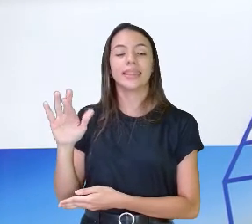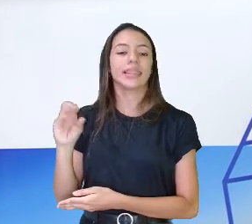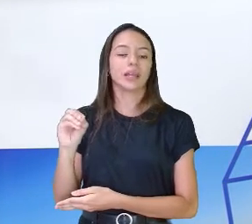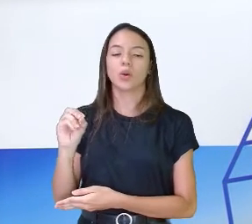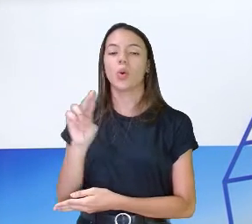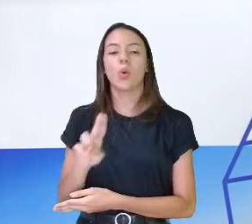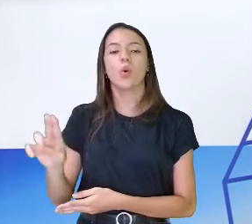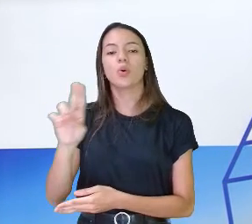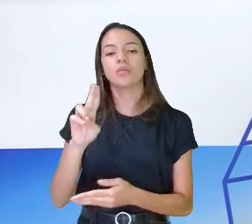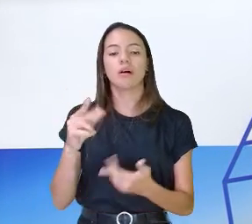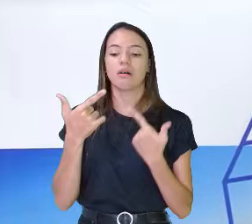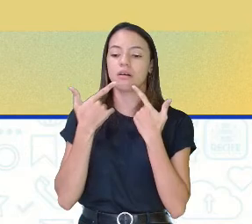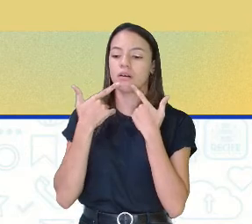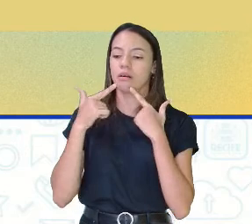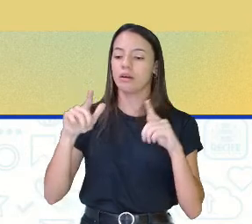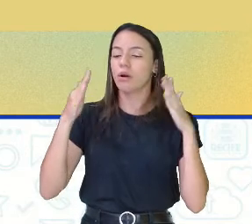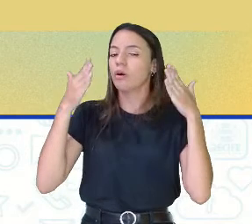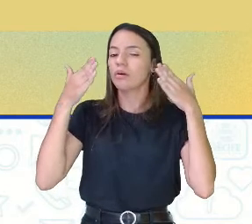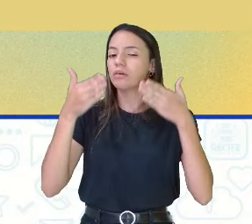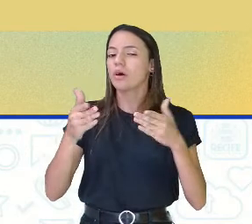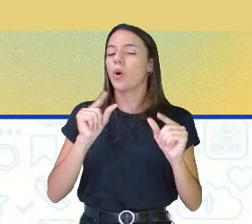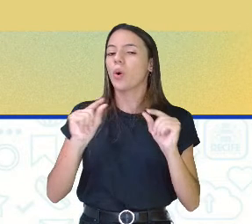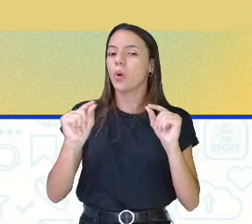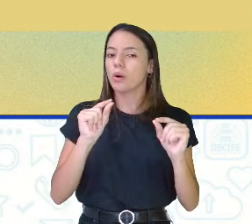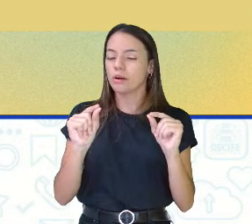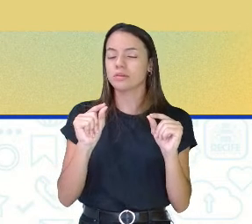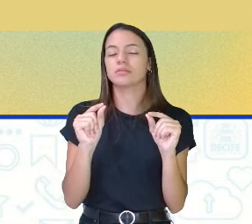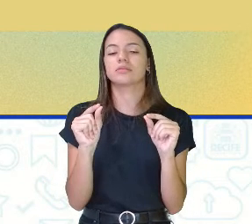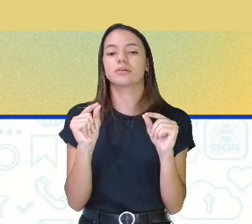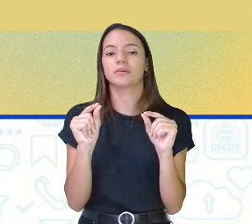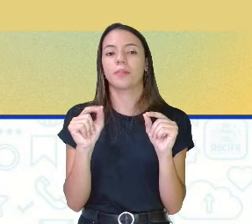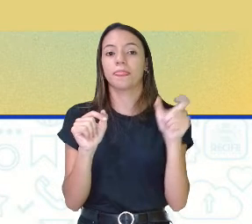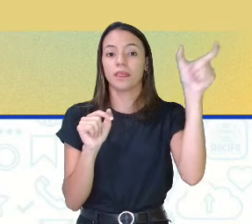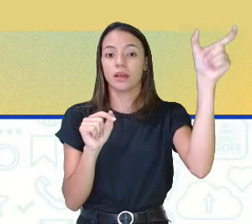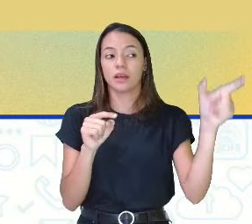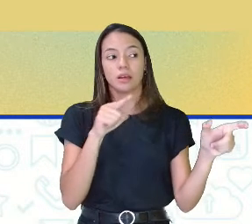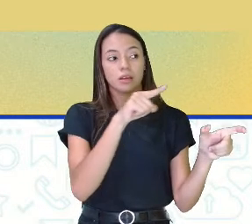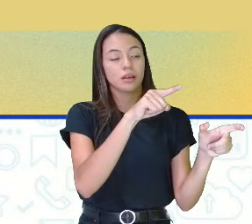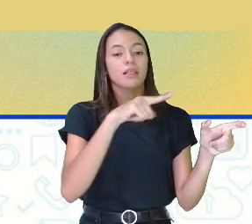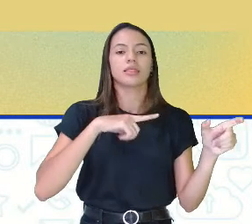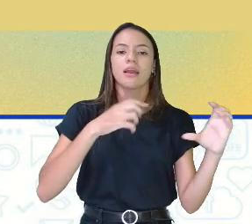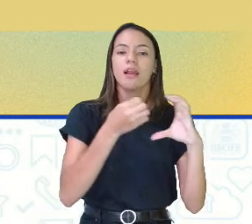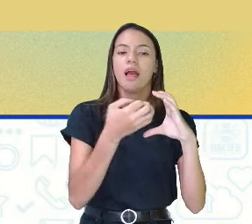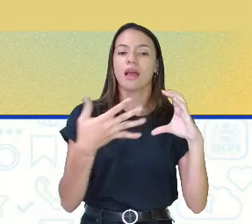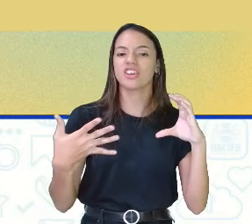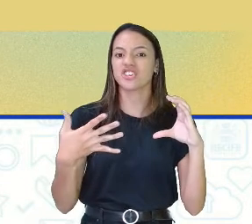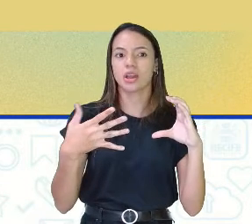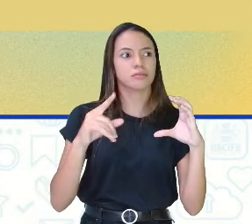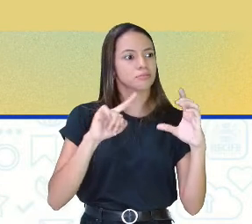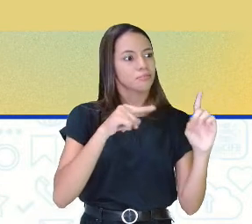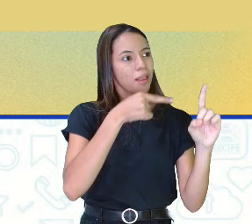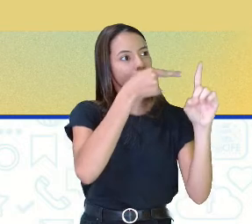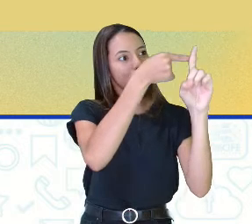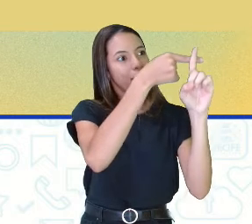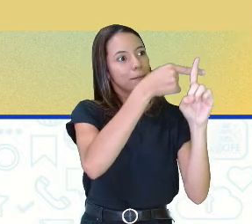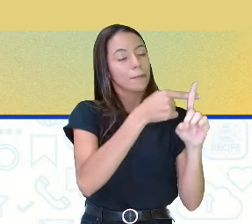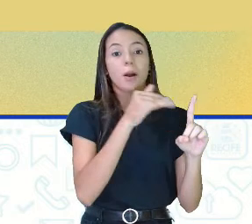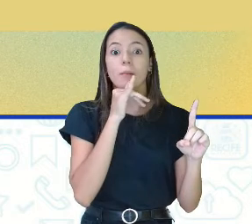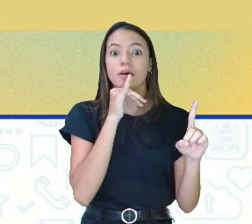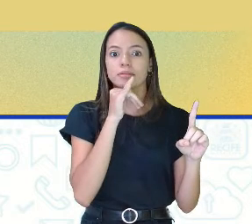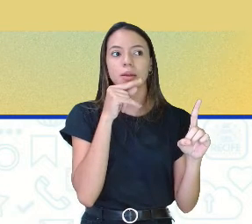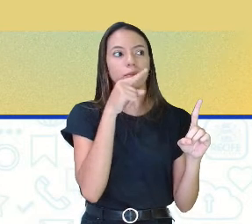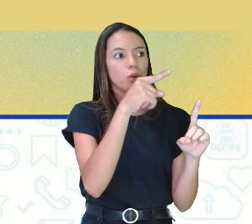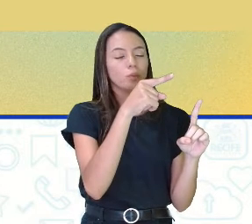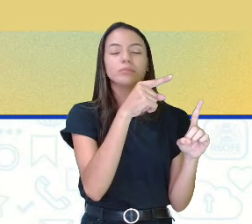para caracterizar inicialmente uma moça que possui atributos tidos como positivos. Por exemplo, ser dotada